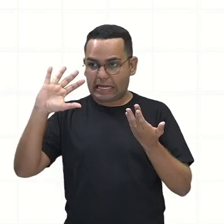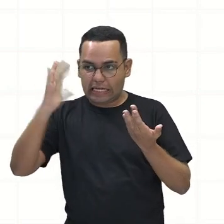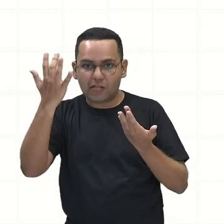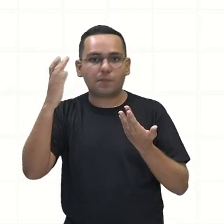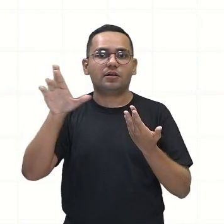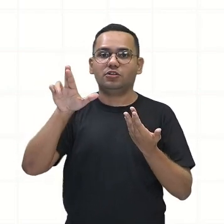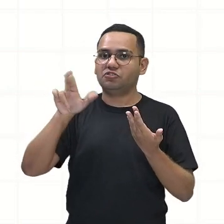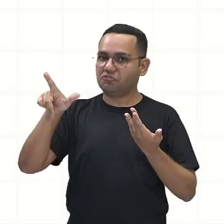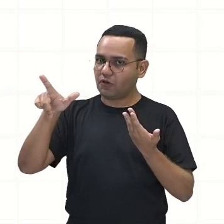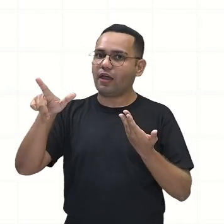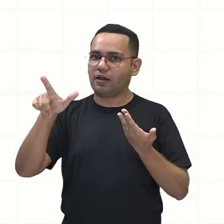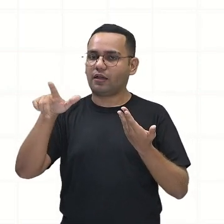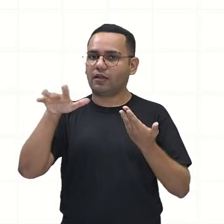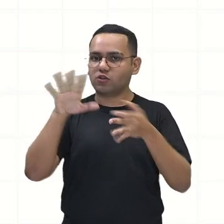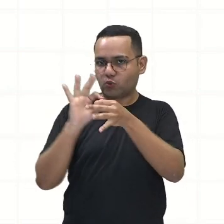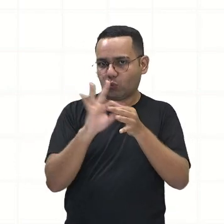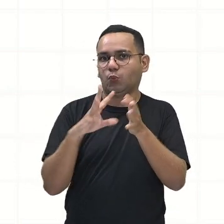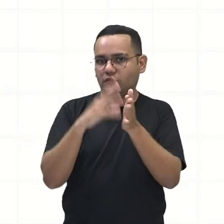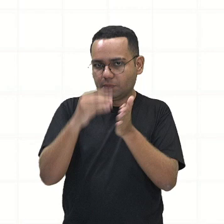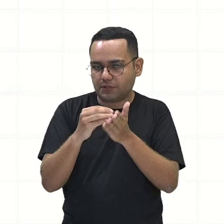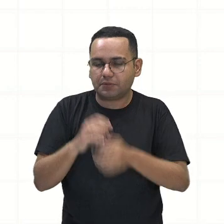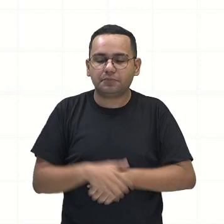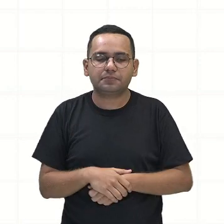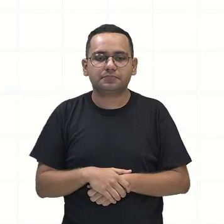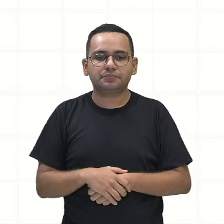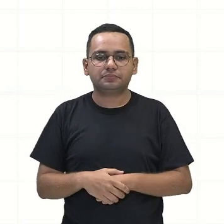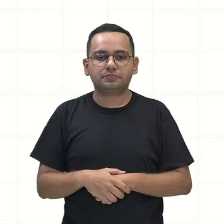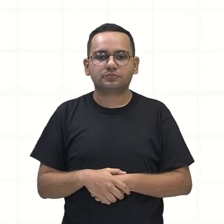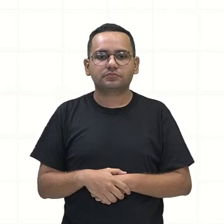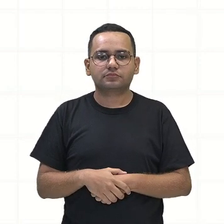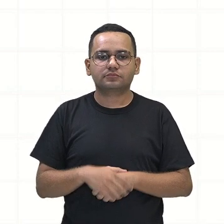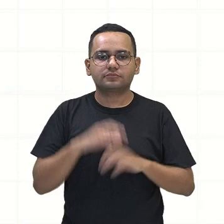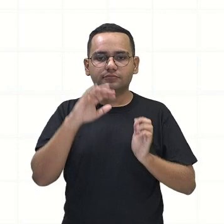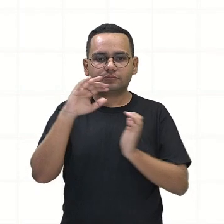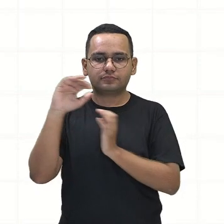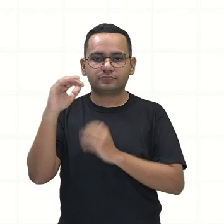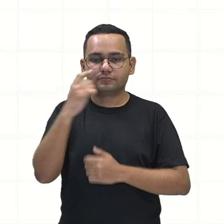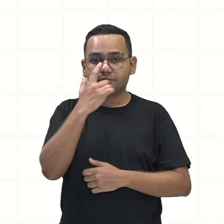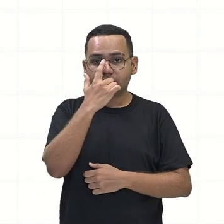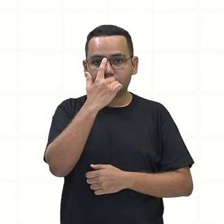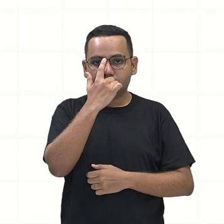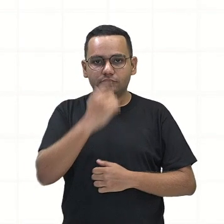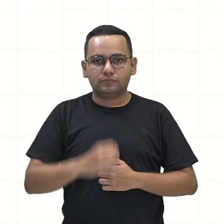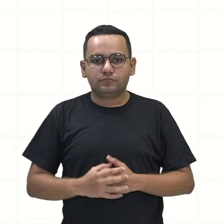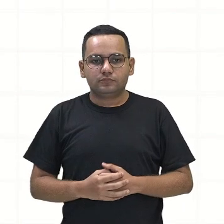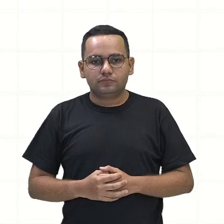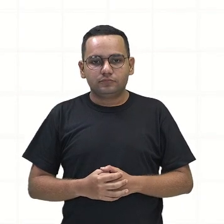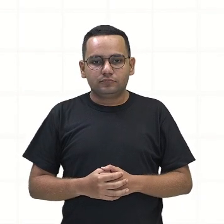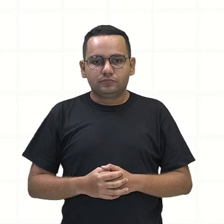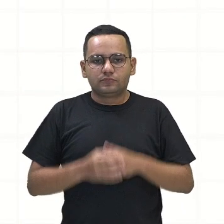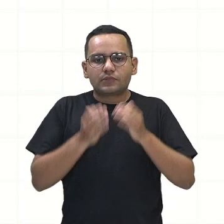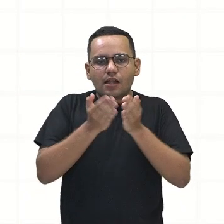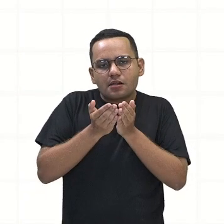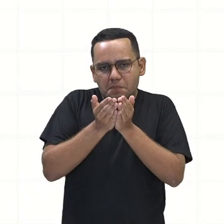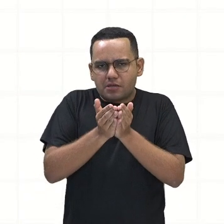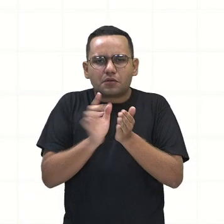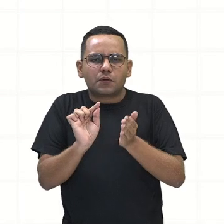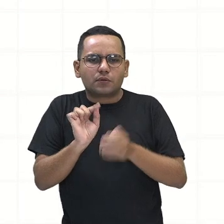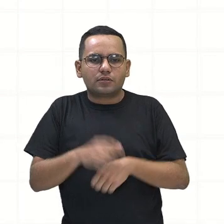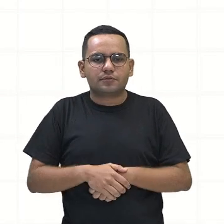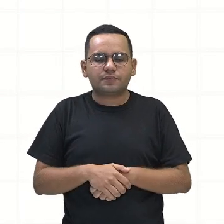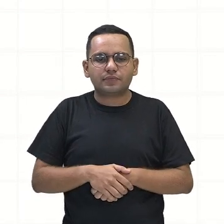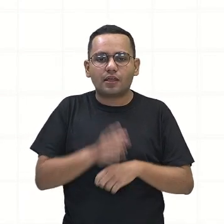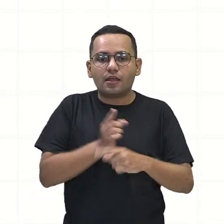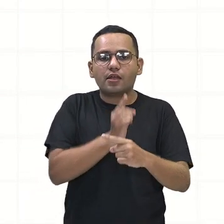região amazônica. A nossa próxima expedição, continuando aí, né, buscava informações sobre o